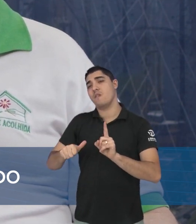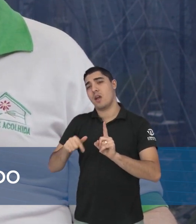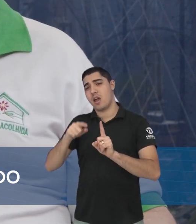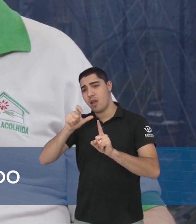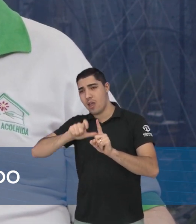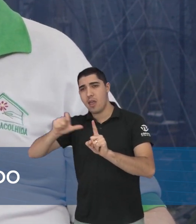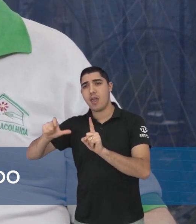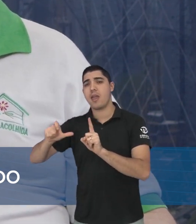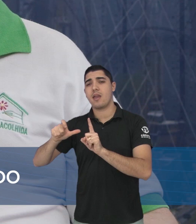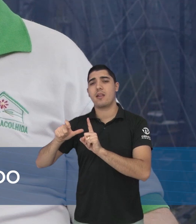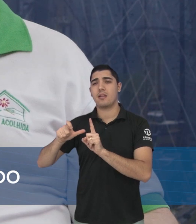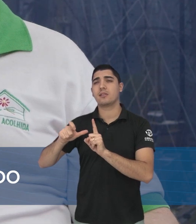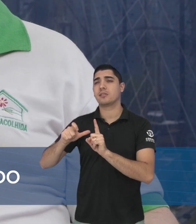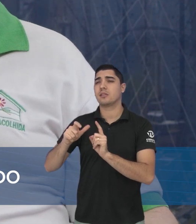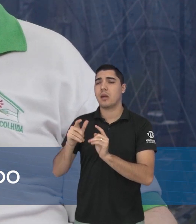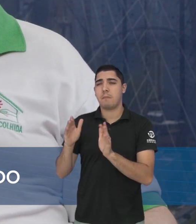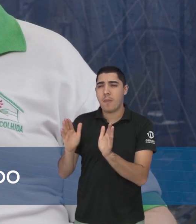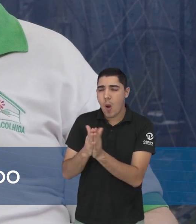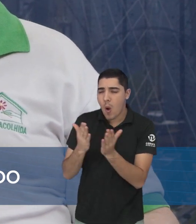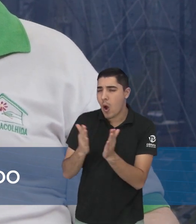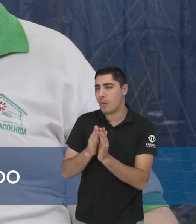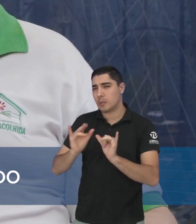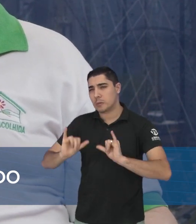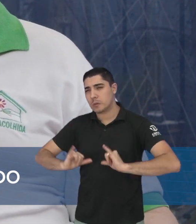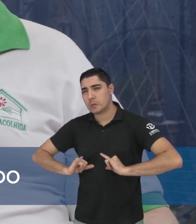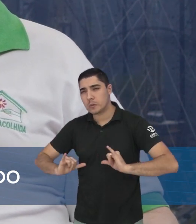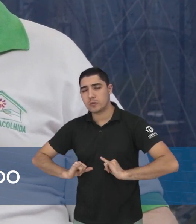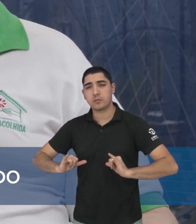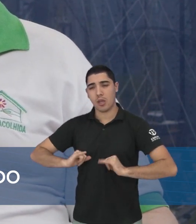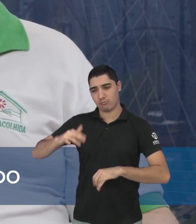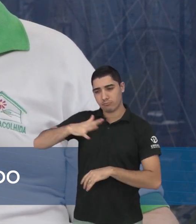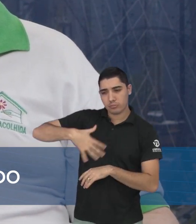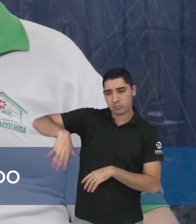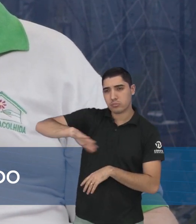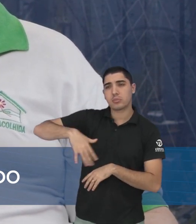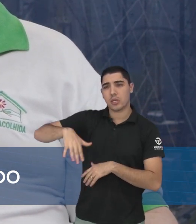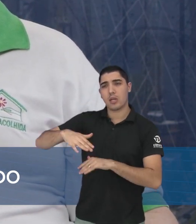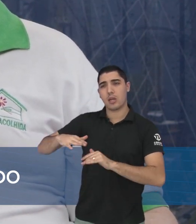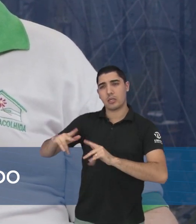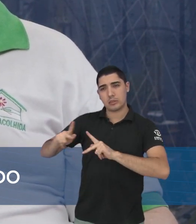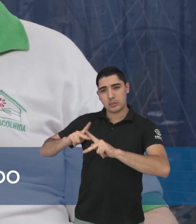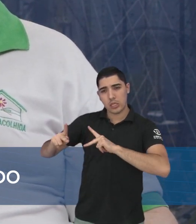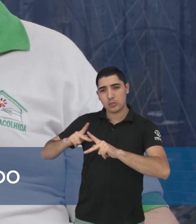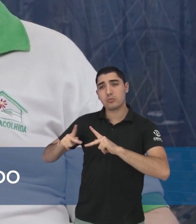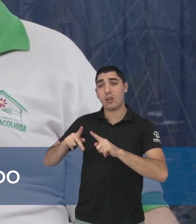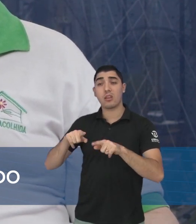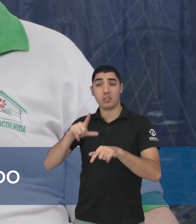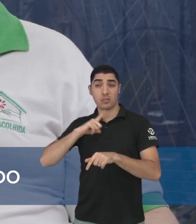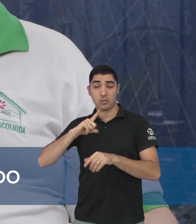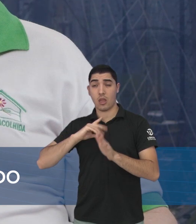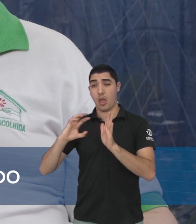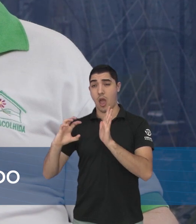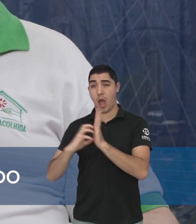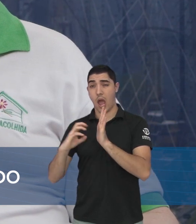às margens das marquises aqui de São José dos Campos, né, do nosso município, vivendo com HIV e AIDS. Então ela nasceu